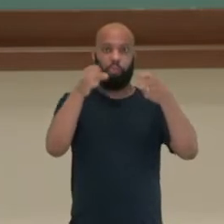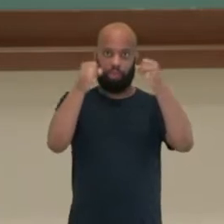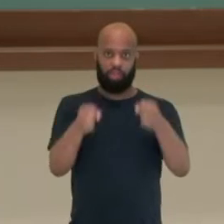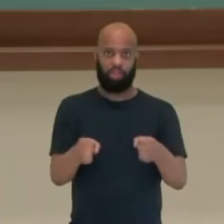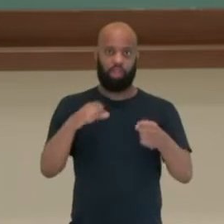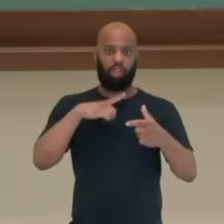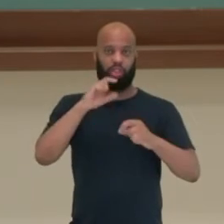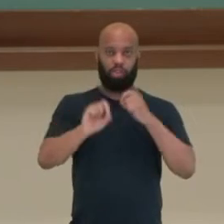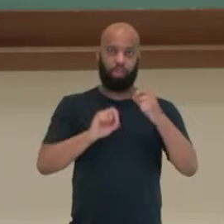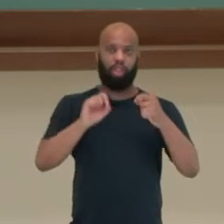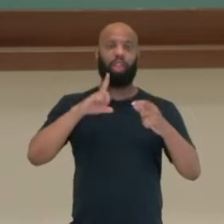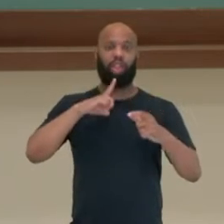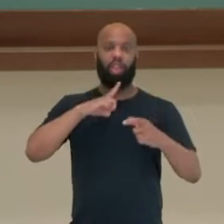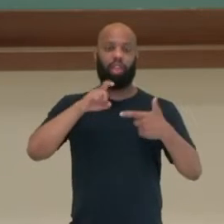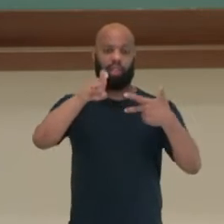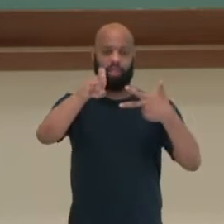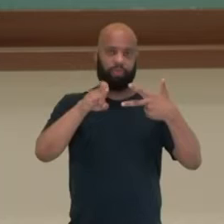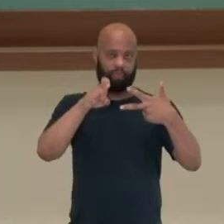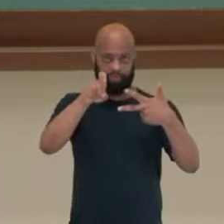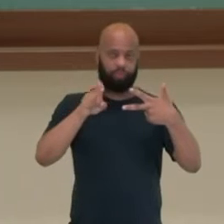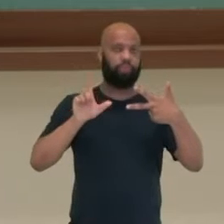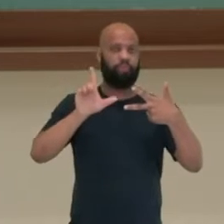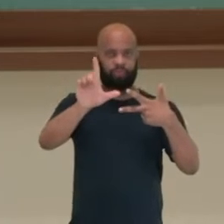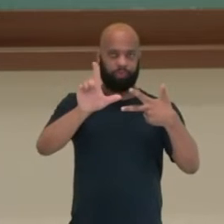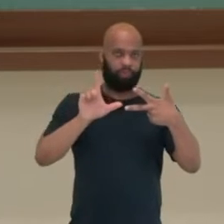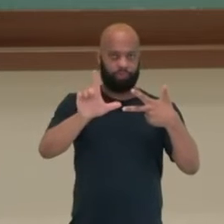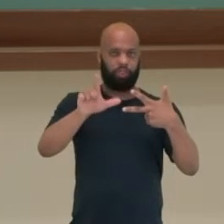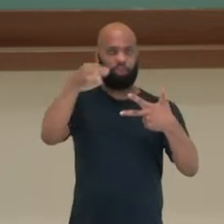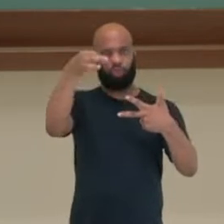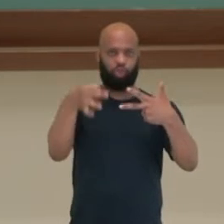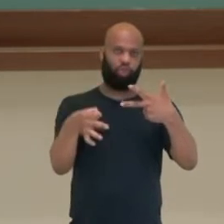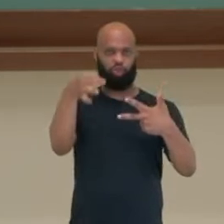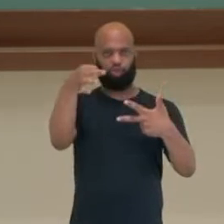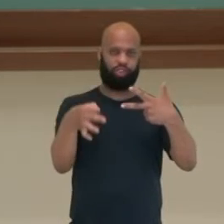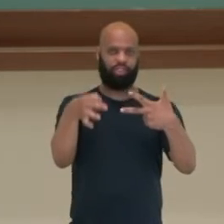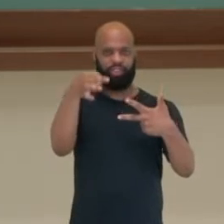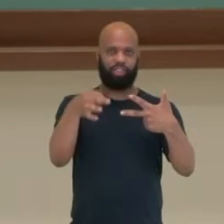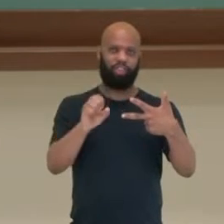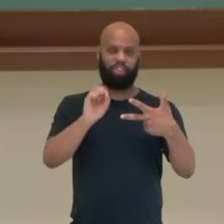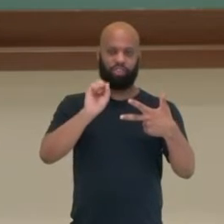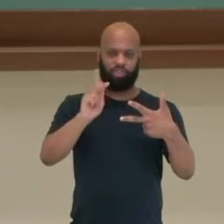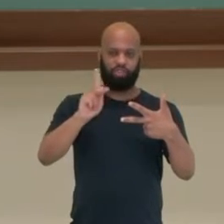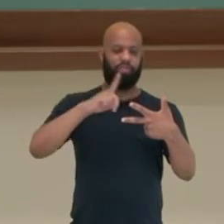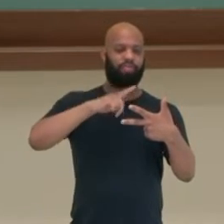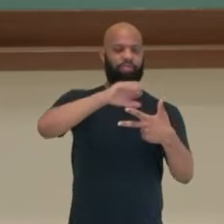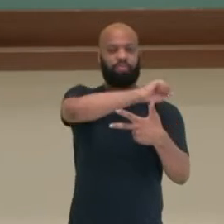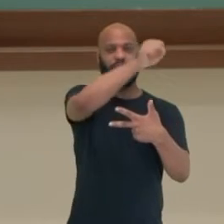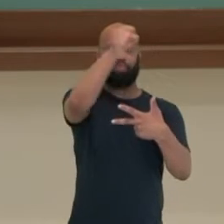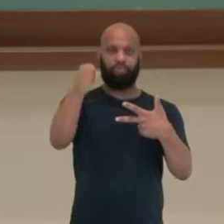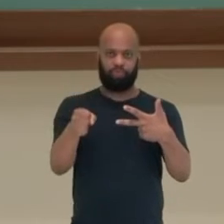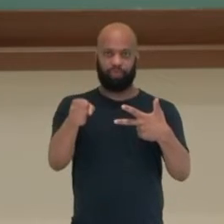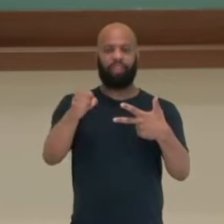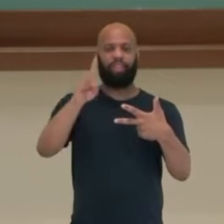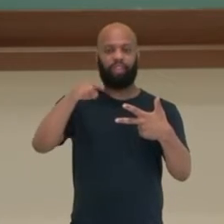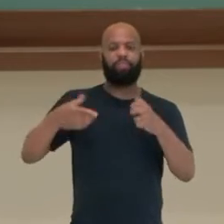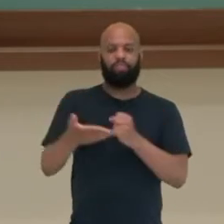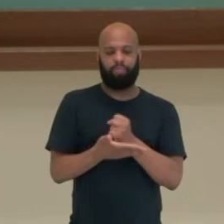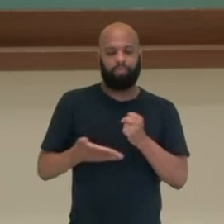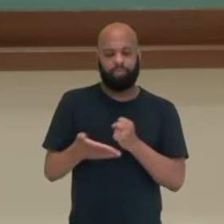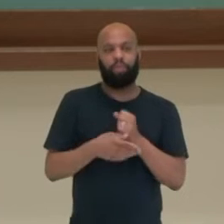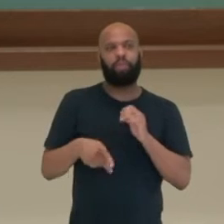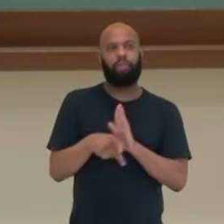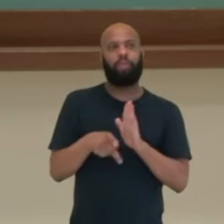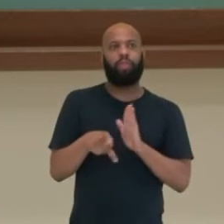em executivo, legislativo e judiciário. Isso que é fundamento